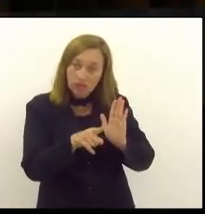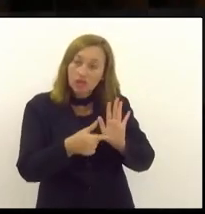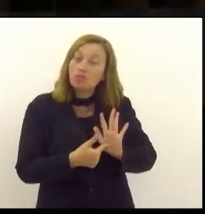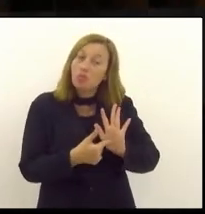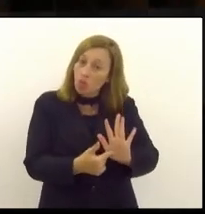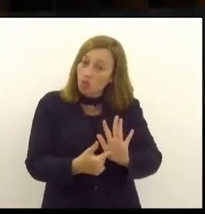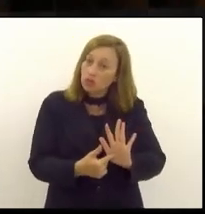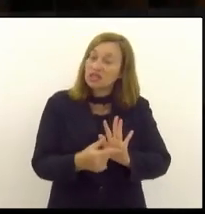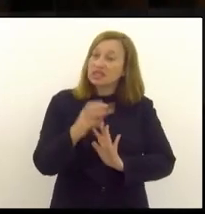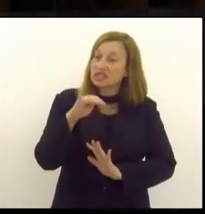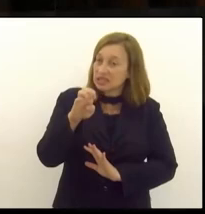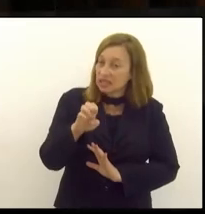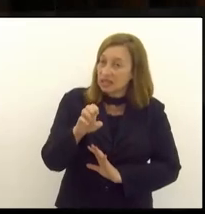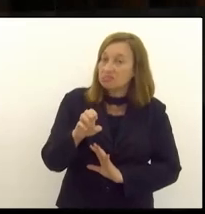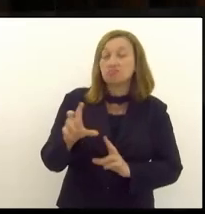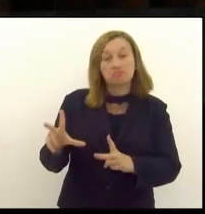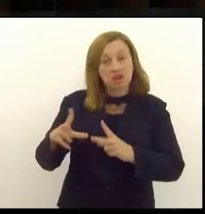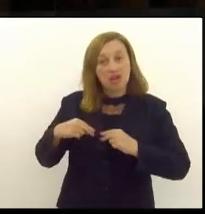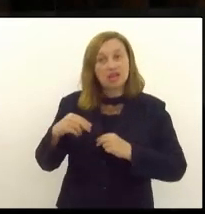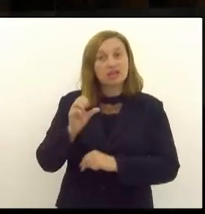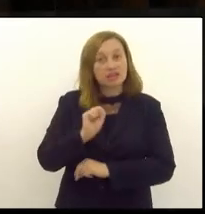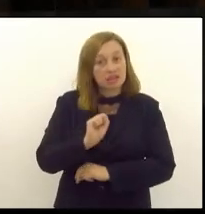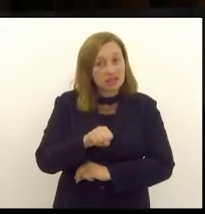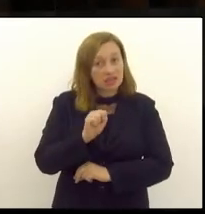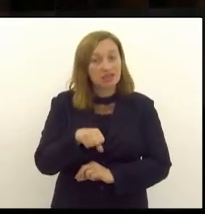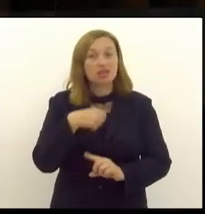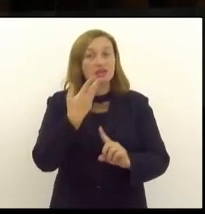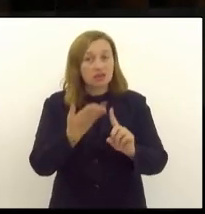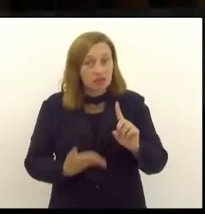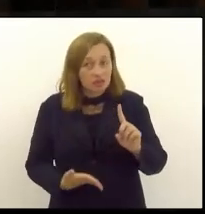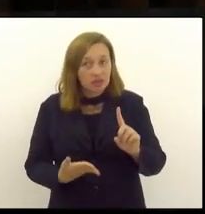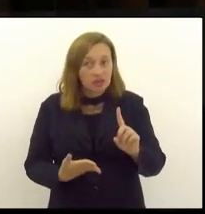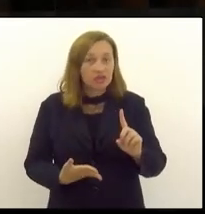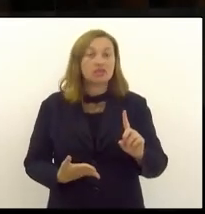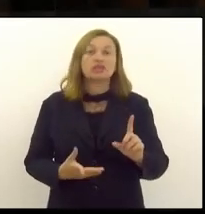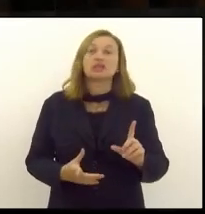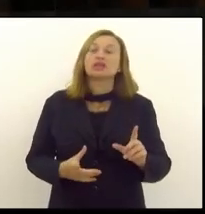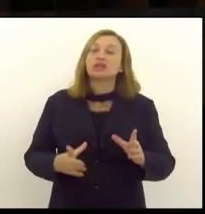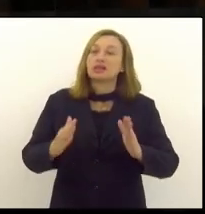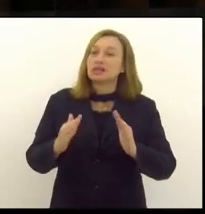demonstram que Sirlene é merecedora da maior honraria que essa